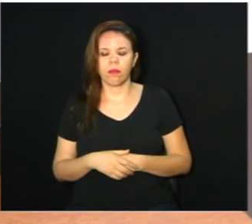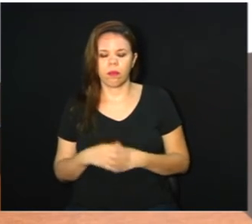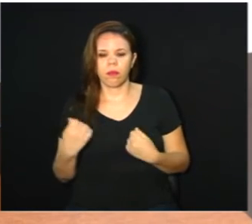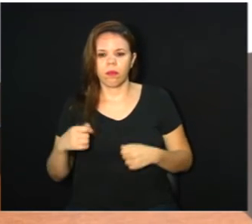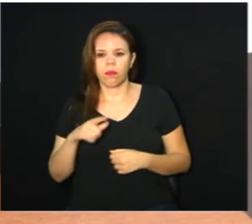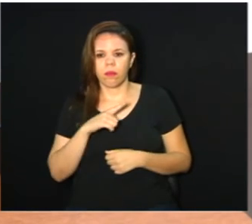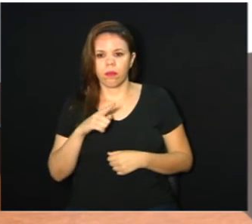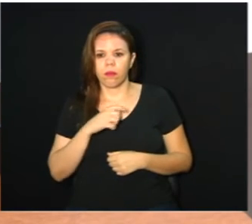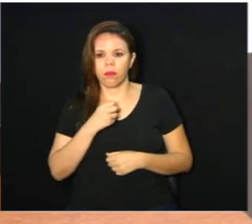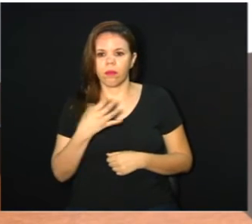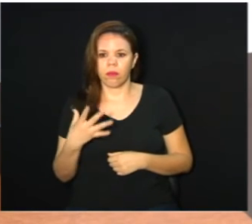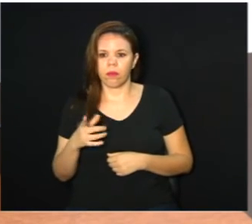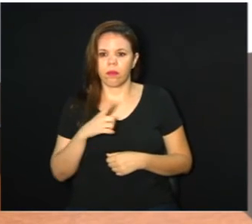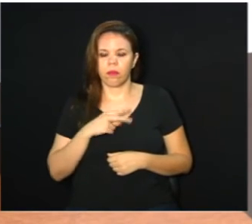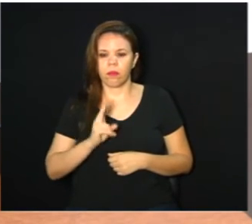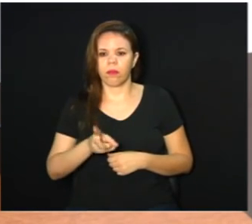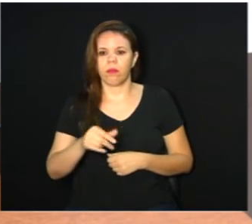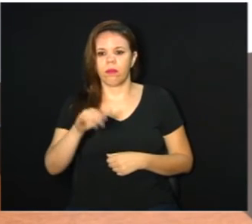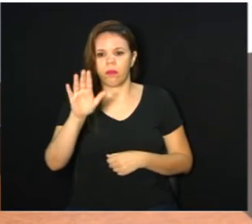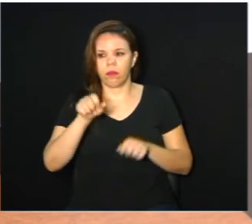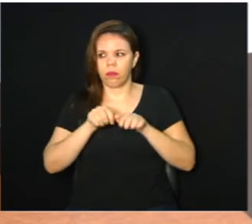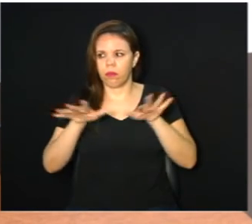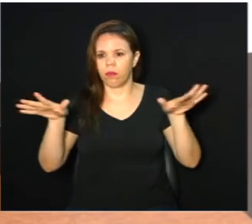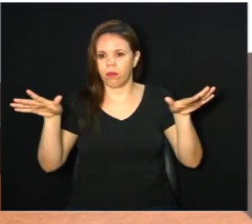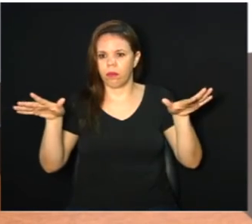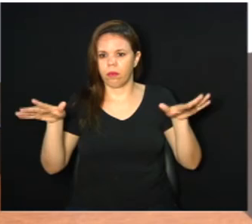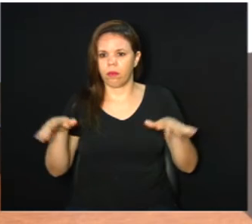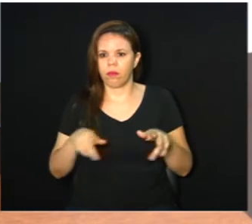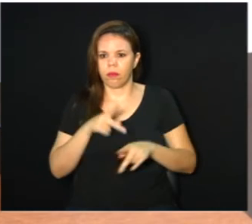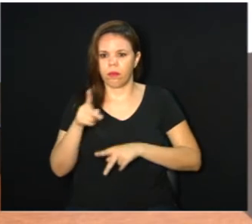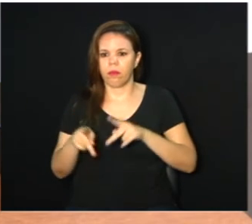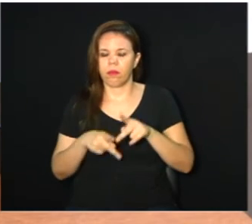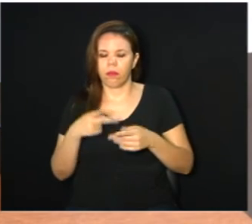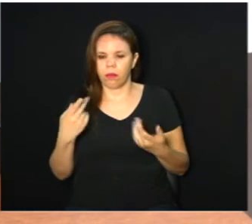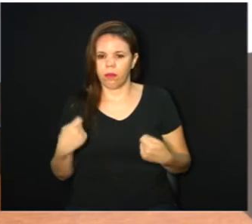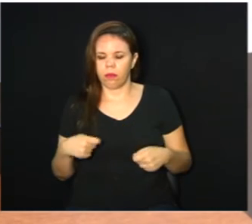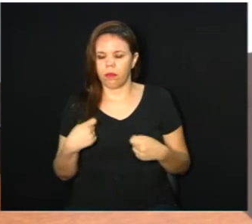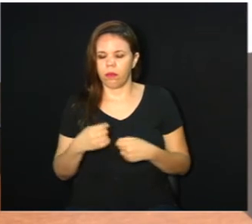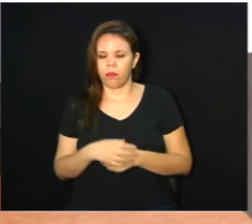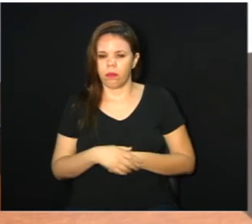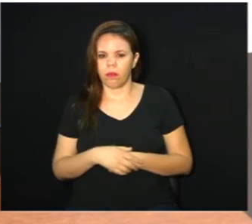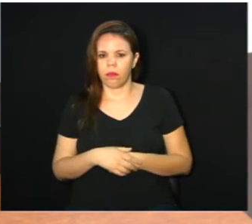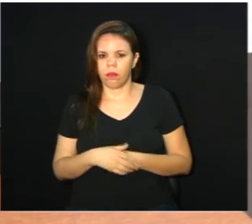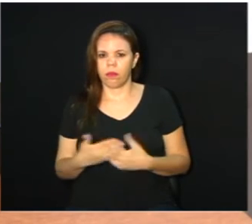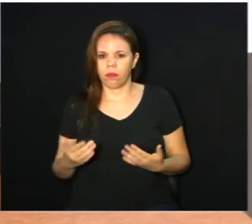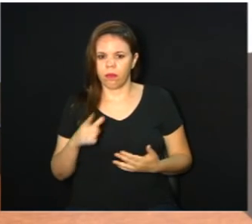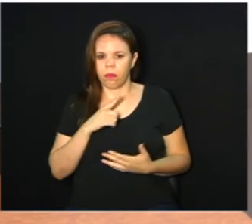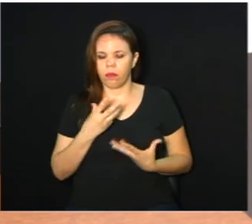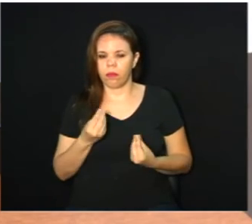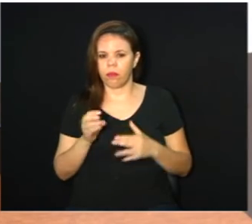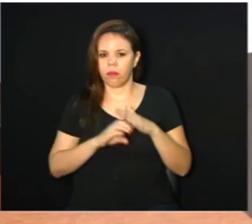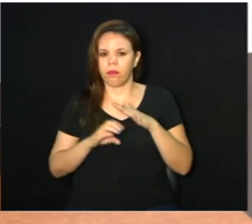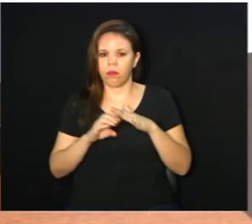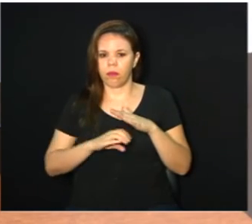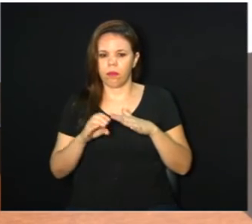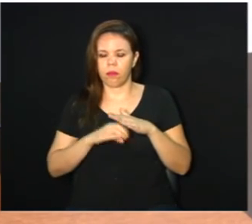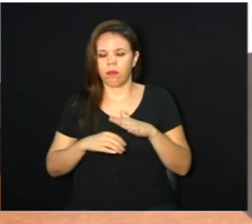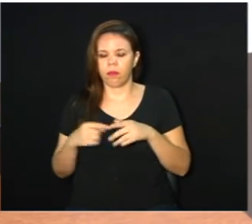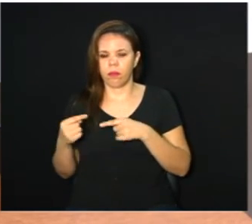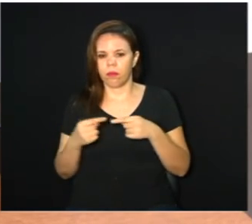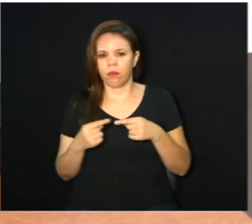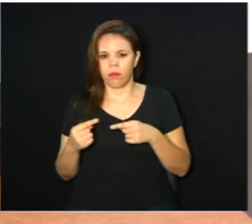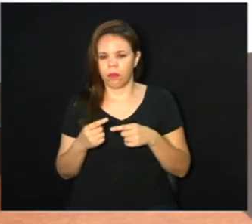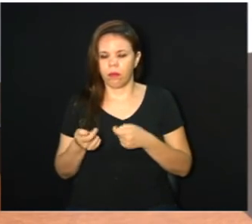se demandado e tem que ser cada vez mais disseminada entre a população. Então, eu acho que hoje temos muitas empresas no mercado